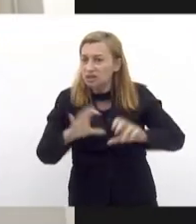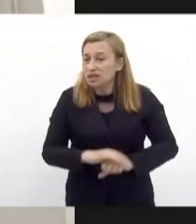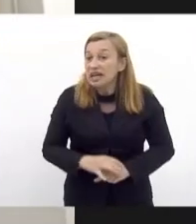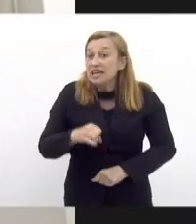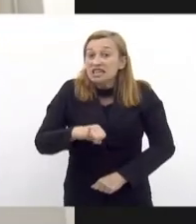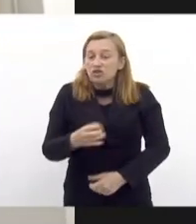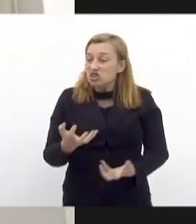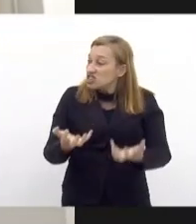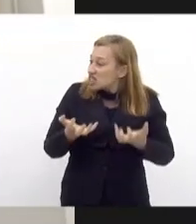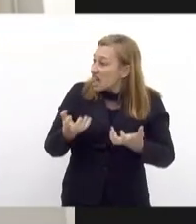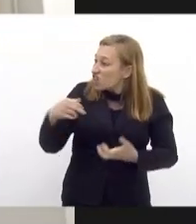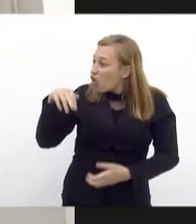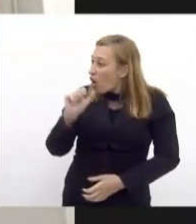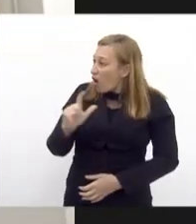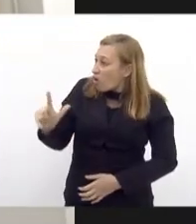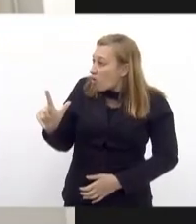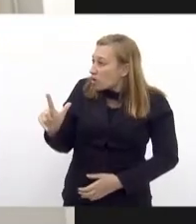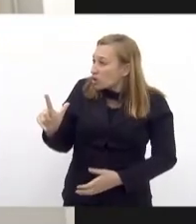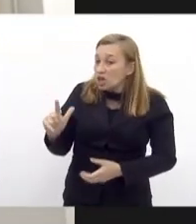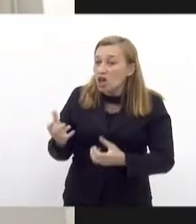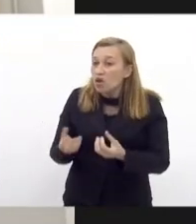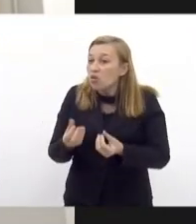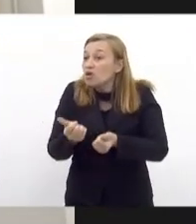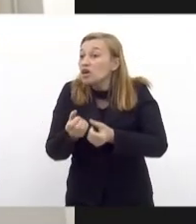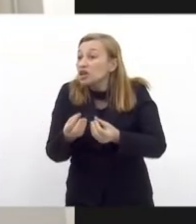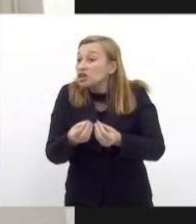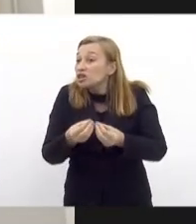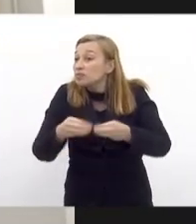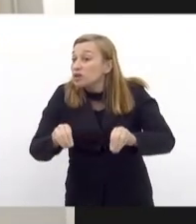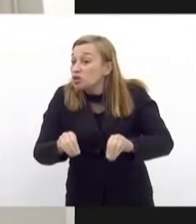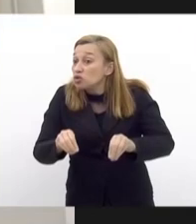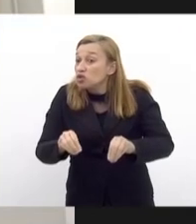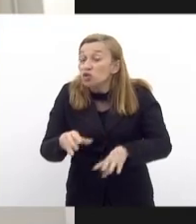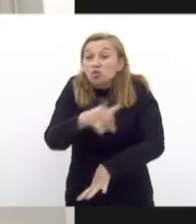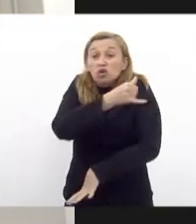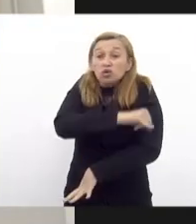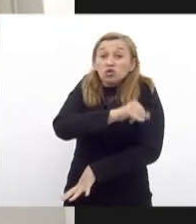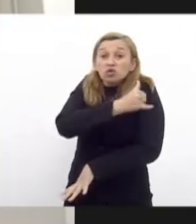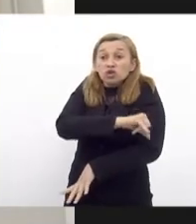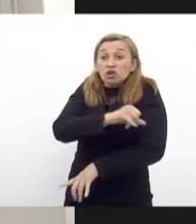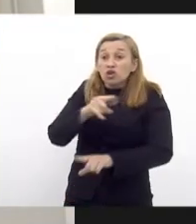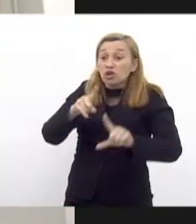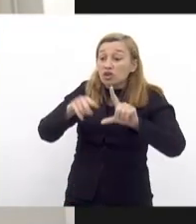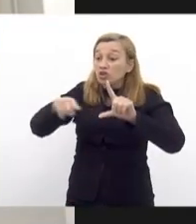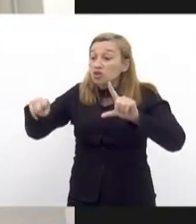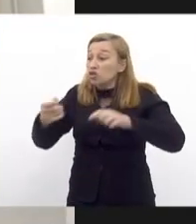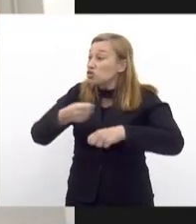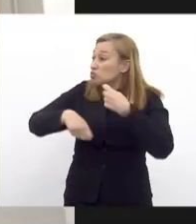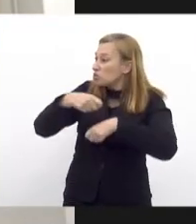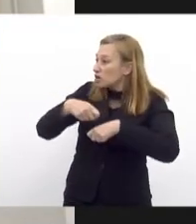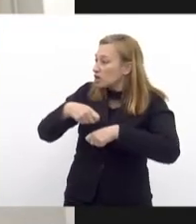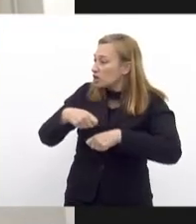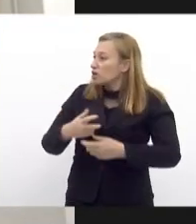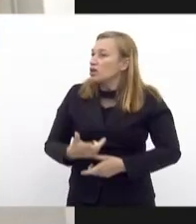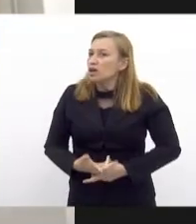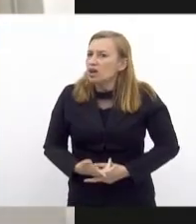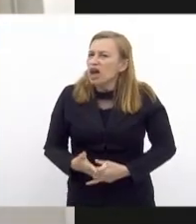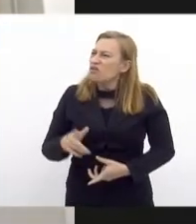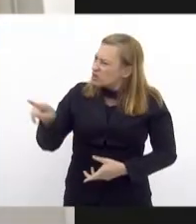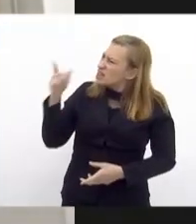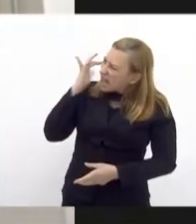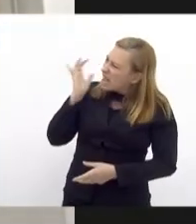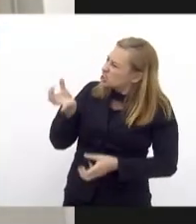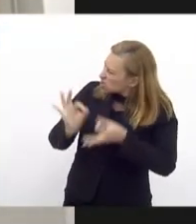eu quiser, Noel, eu quebro a economia do Rio de Janeiro. Eu disse: a economia não, você quebra o tesouro. Ele disse: não, eu quebro a economia. Eu disse: você acha